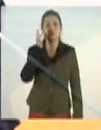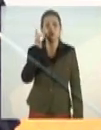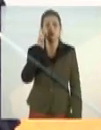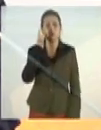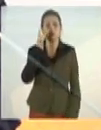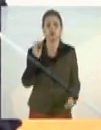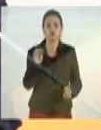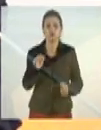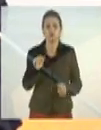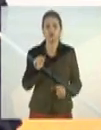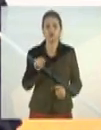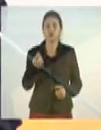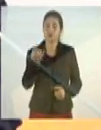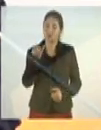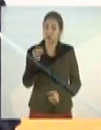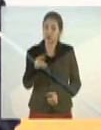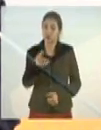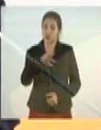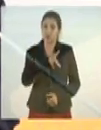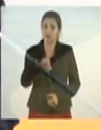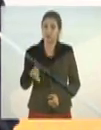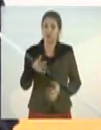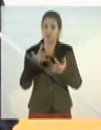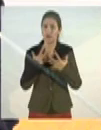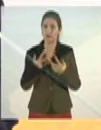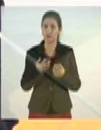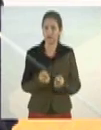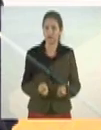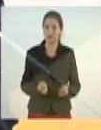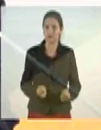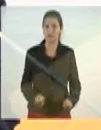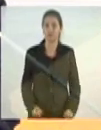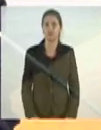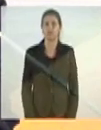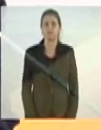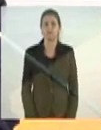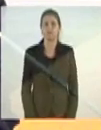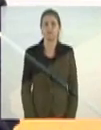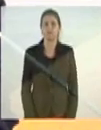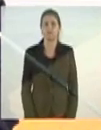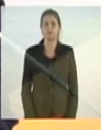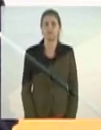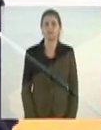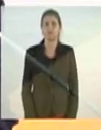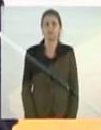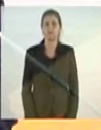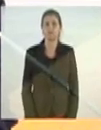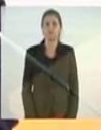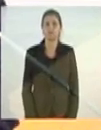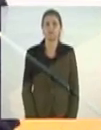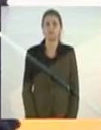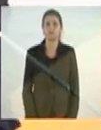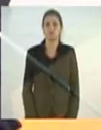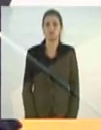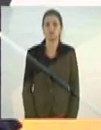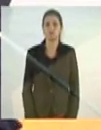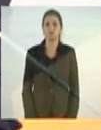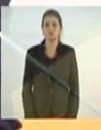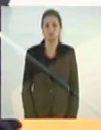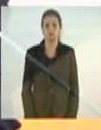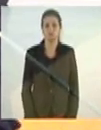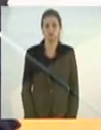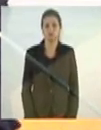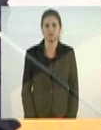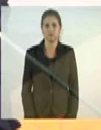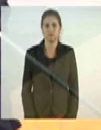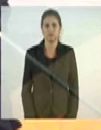casa e em relação à questão de de contratação eu a época também porque Assembleia só me